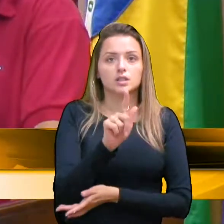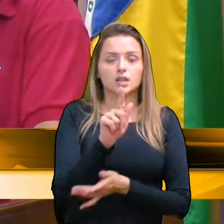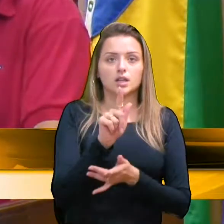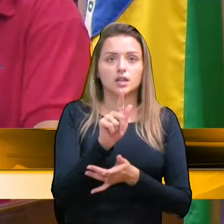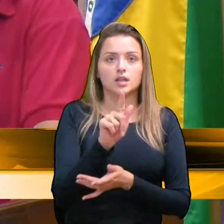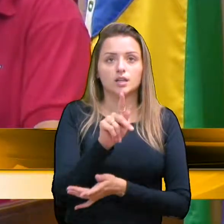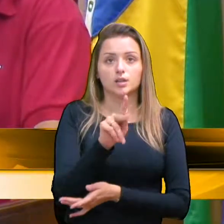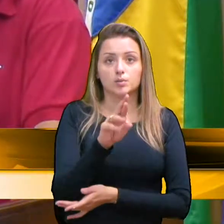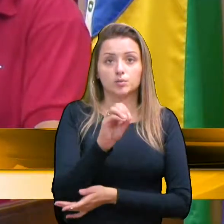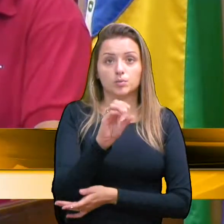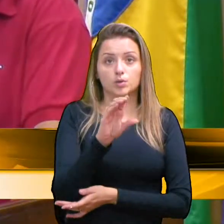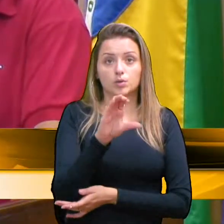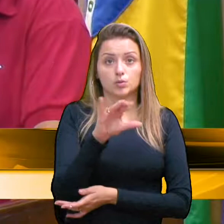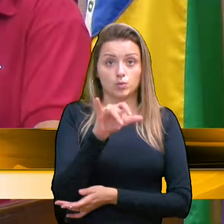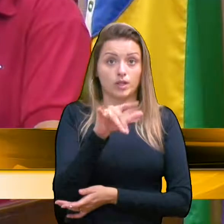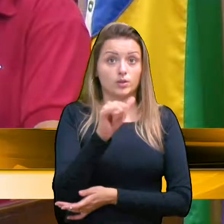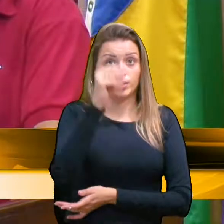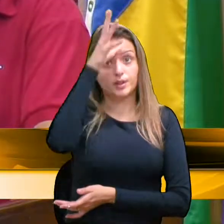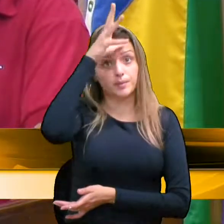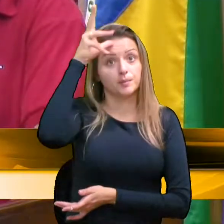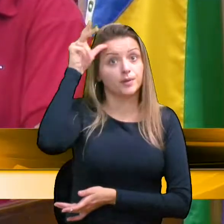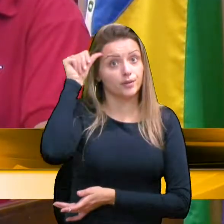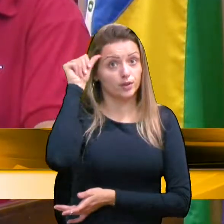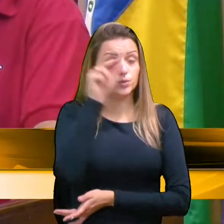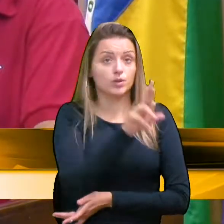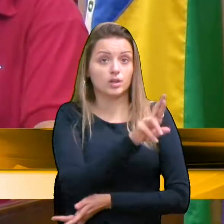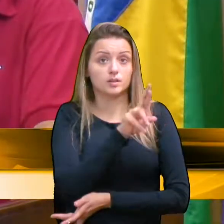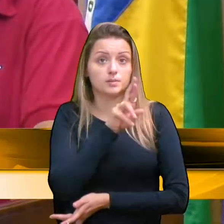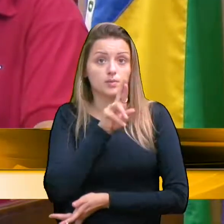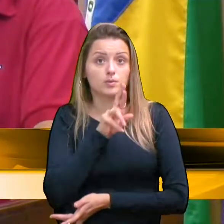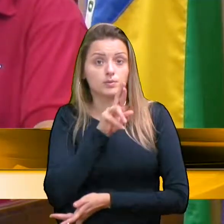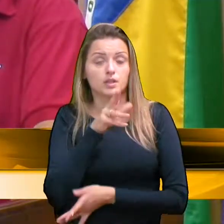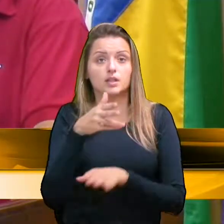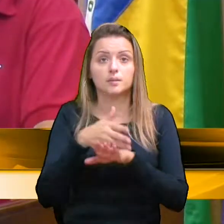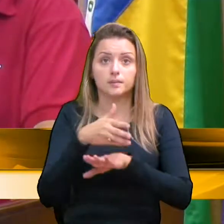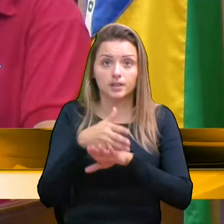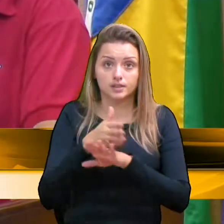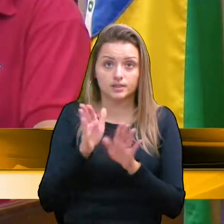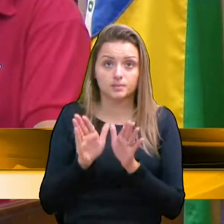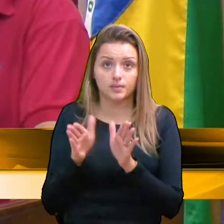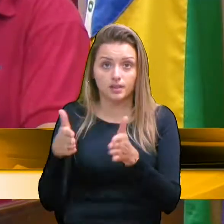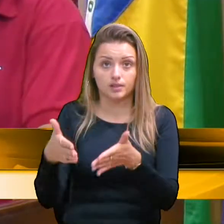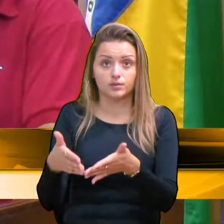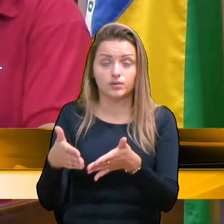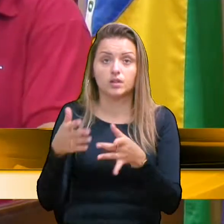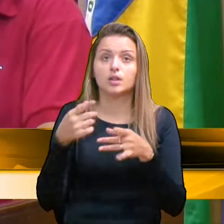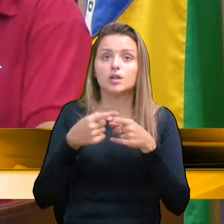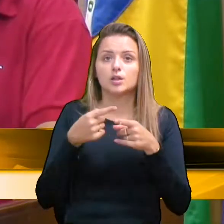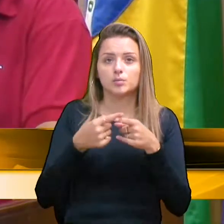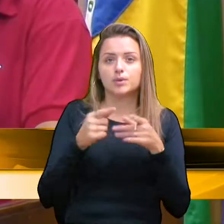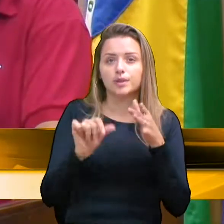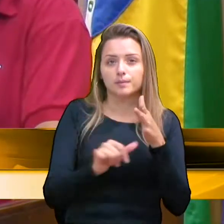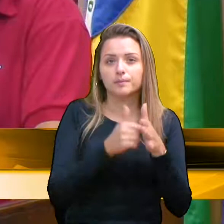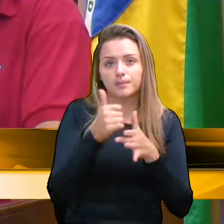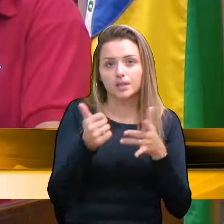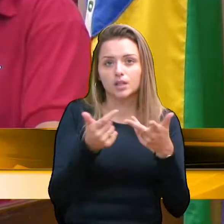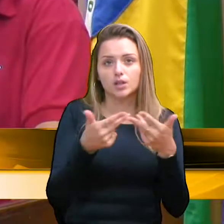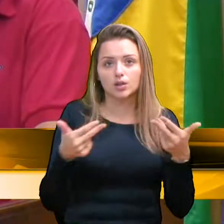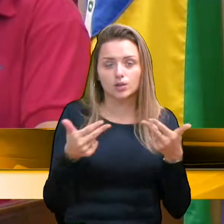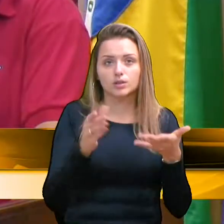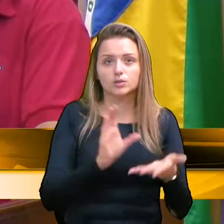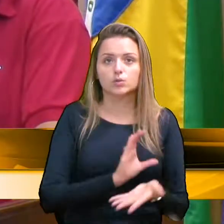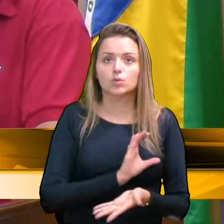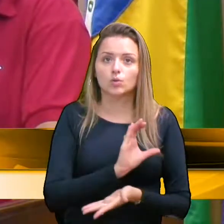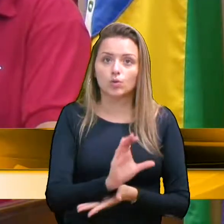aberta, para que eles respondam à nossa solicitação, porque nada melhor quem coordena tudo